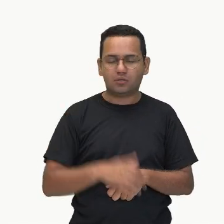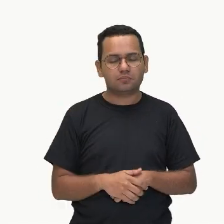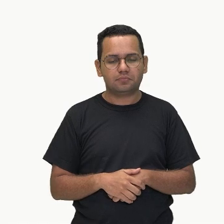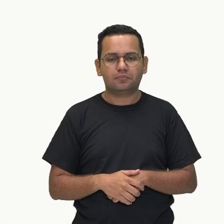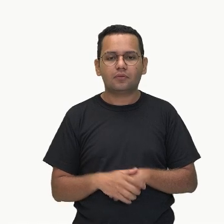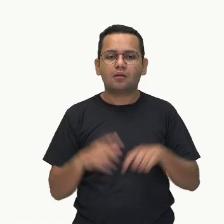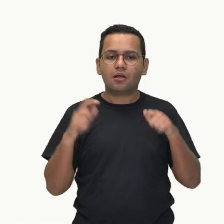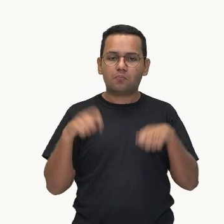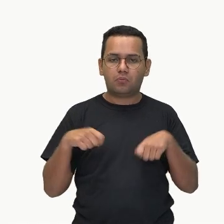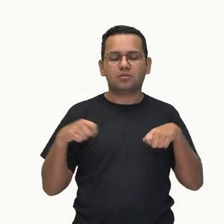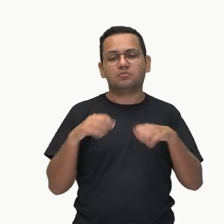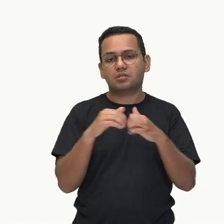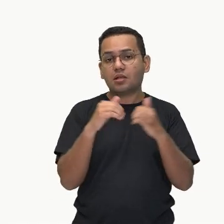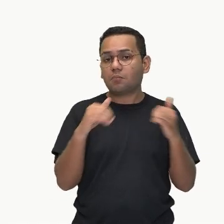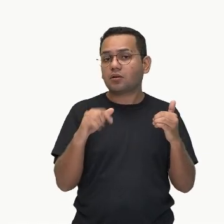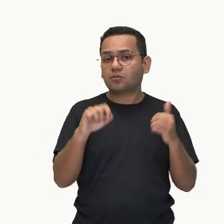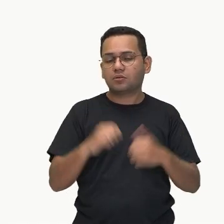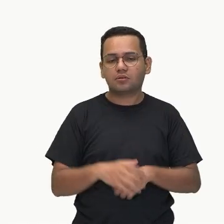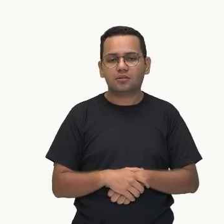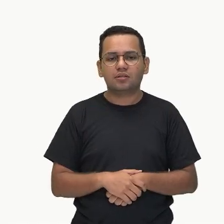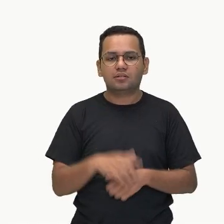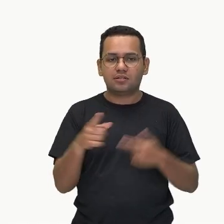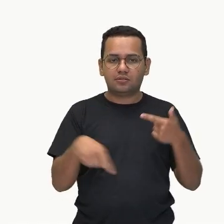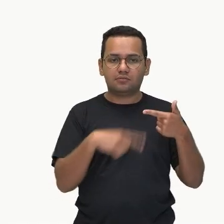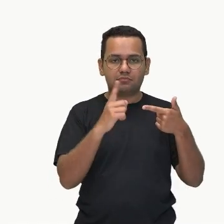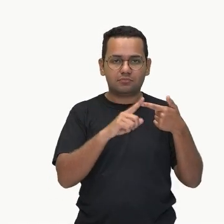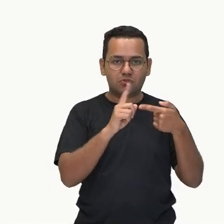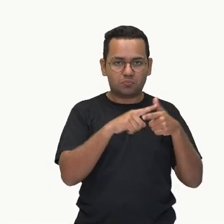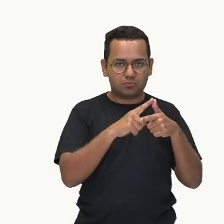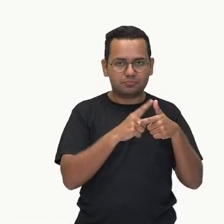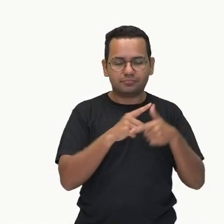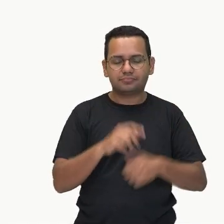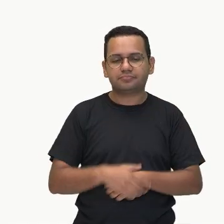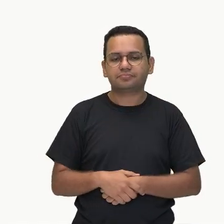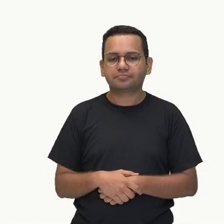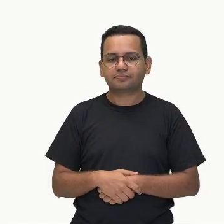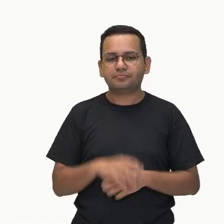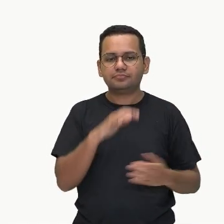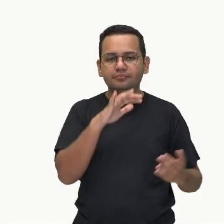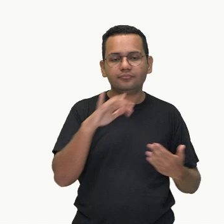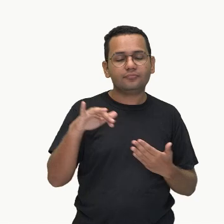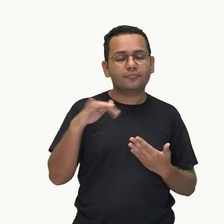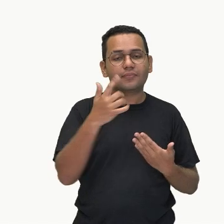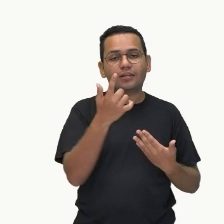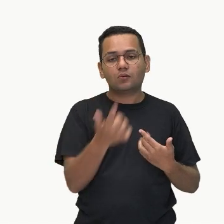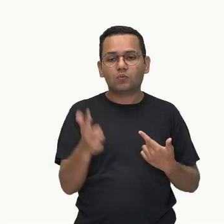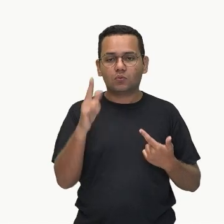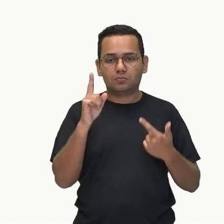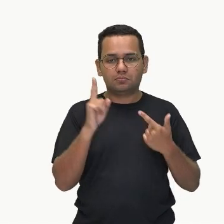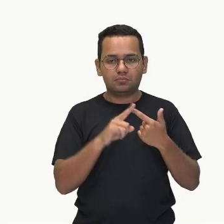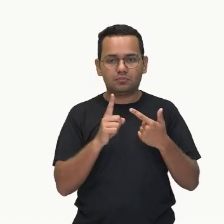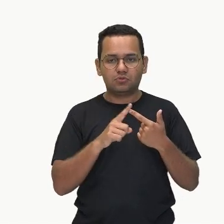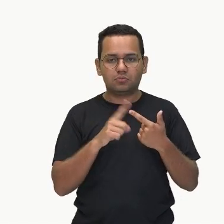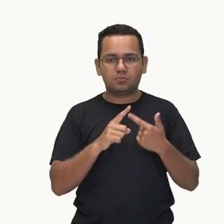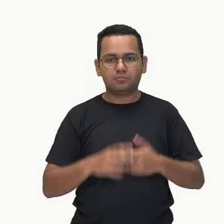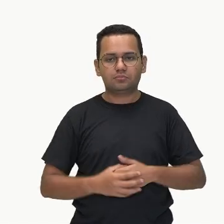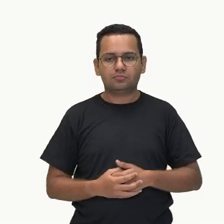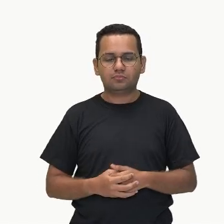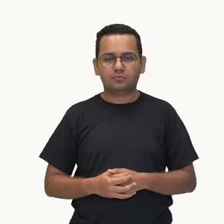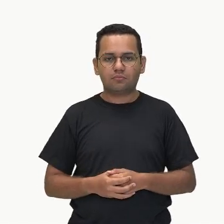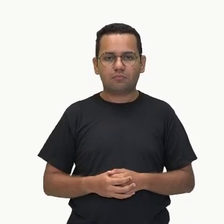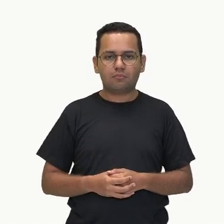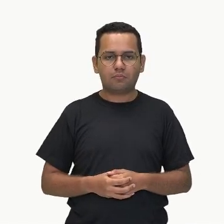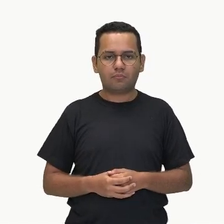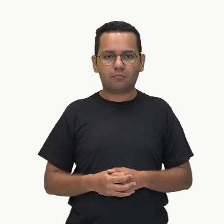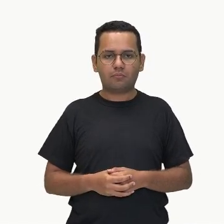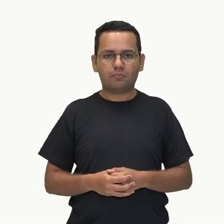duas substâncias por meio da destilação. Certo? Vamos ao próximo método de separação de misturas homogêneas, que é conhecida